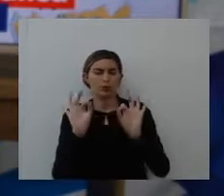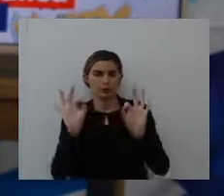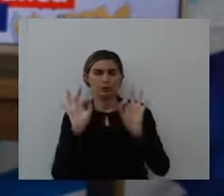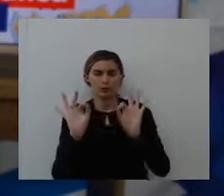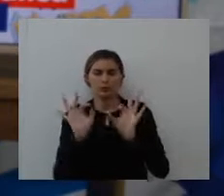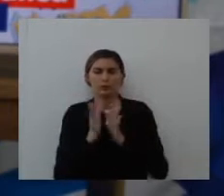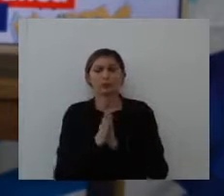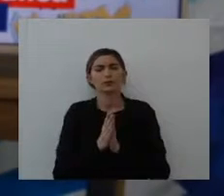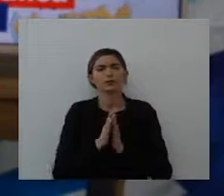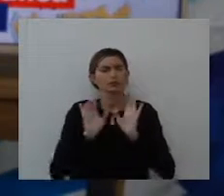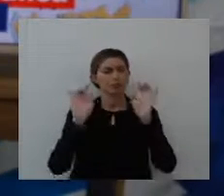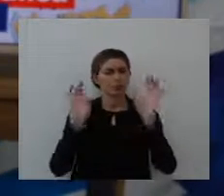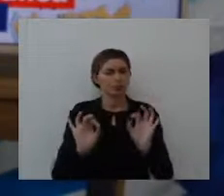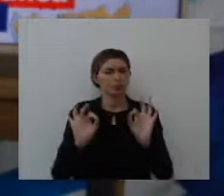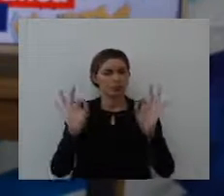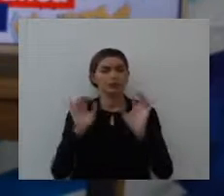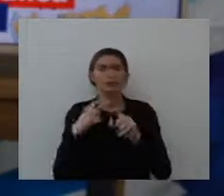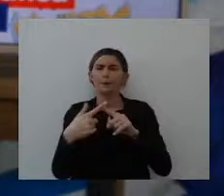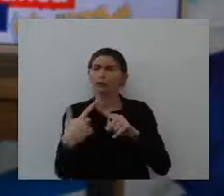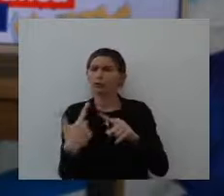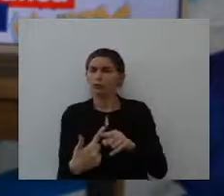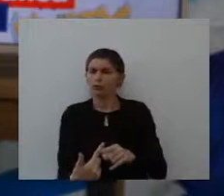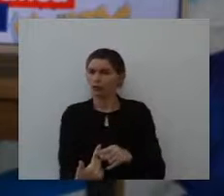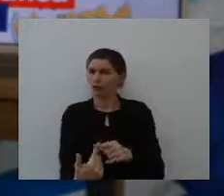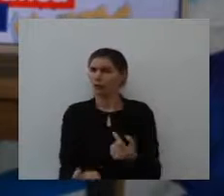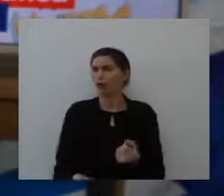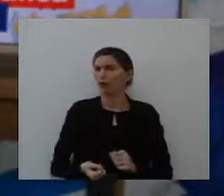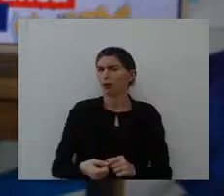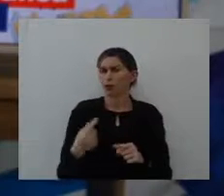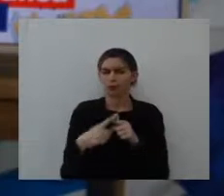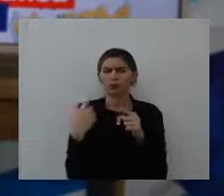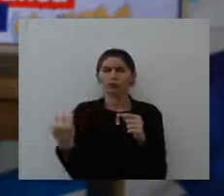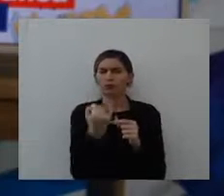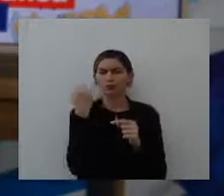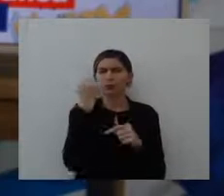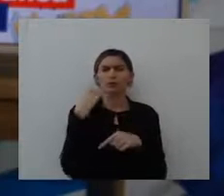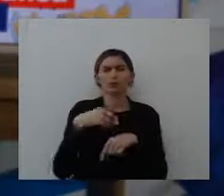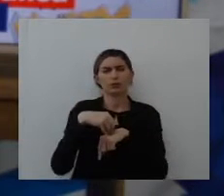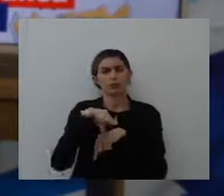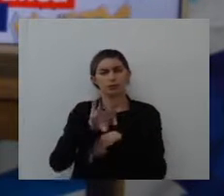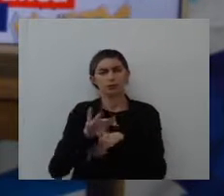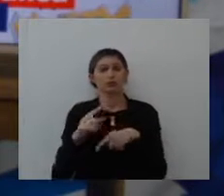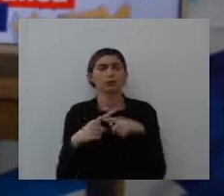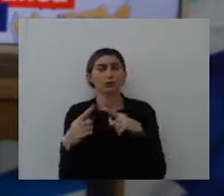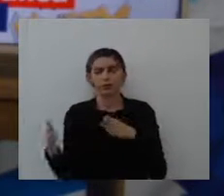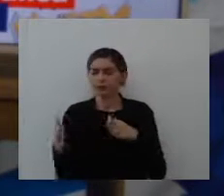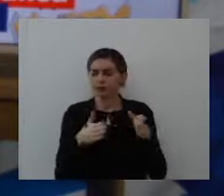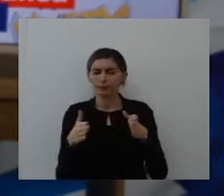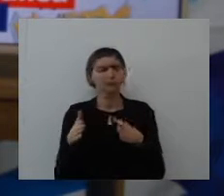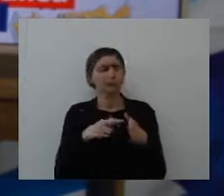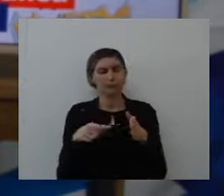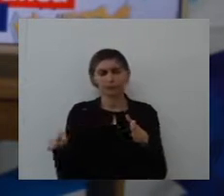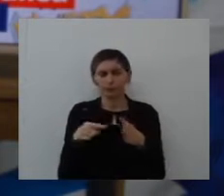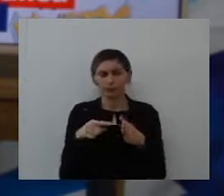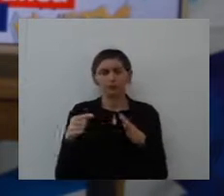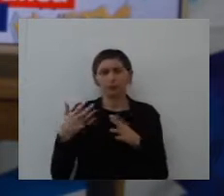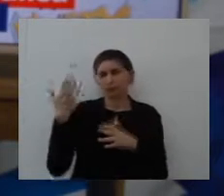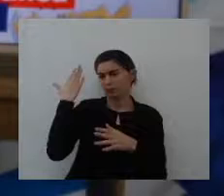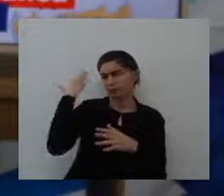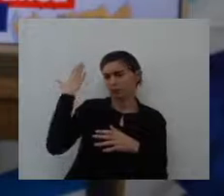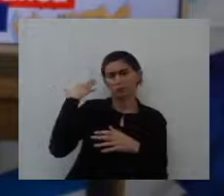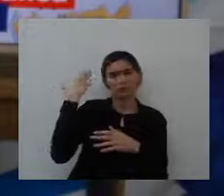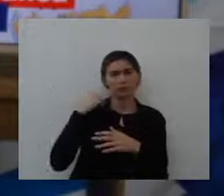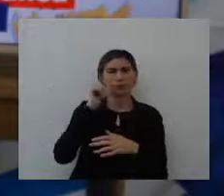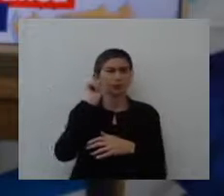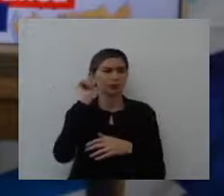privilégios. E por que isso, Pimpão? Por que é importante frisar isso? Porque durante boa parte do mundo antigo,